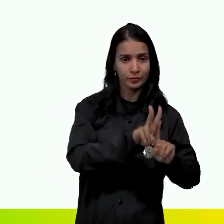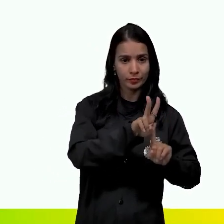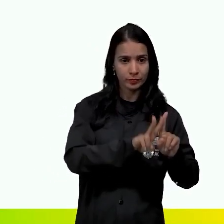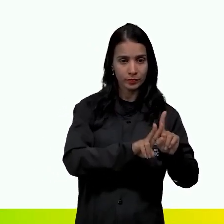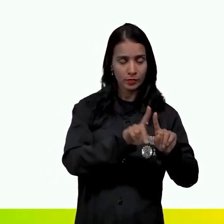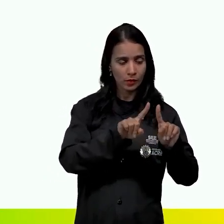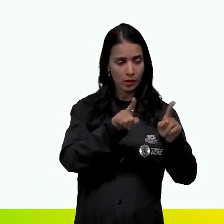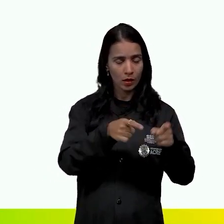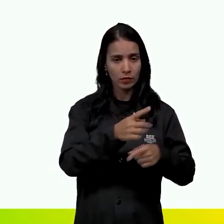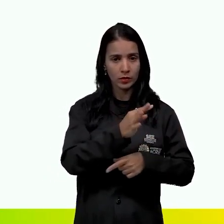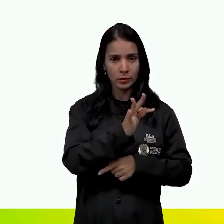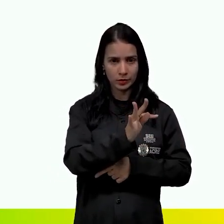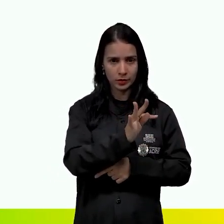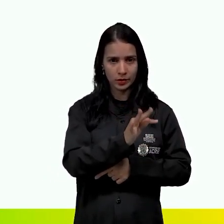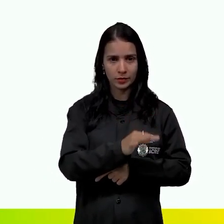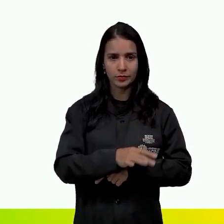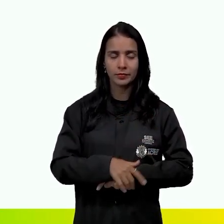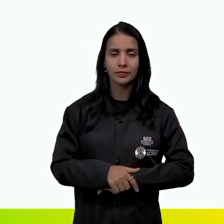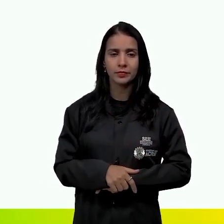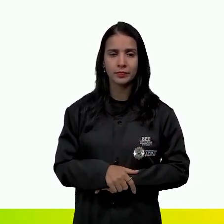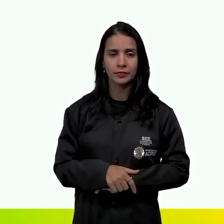seguinte